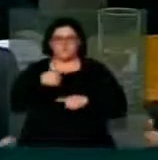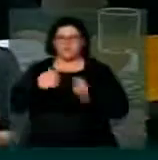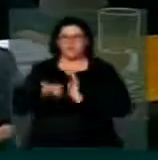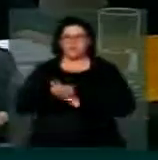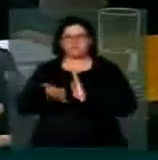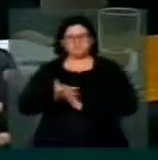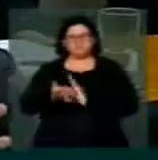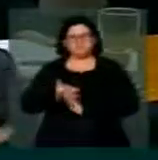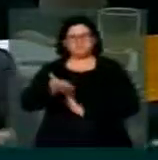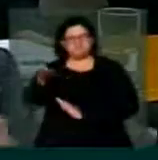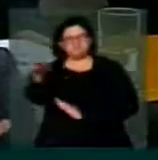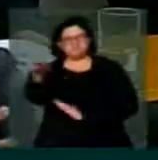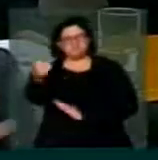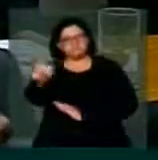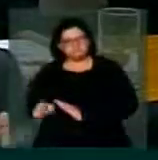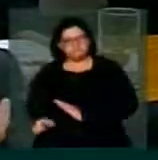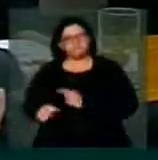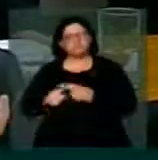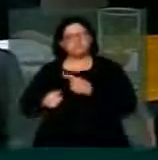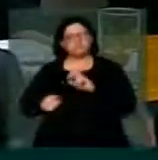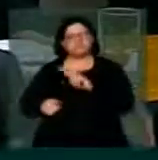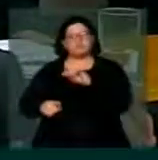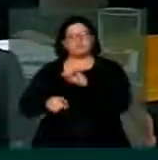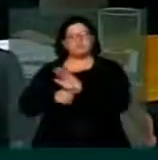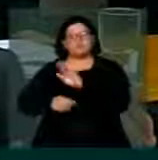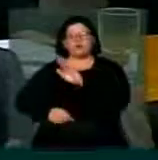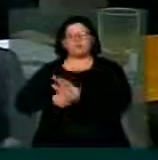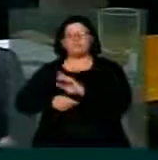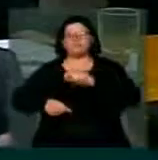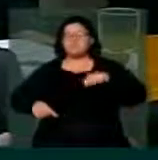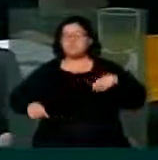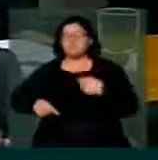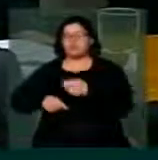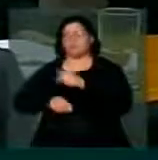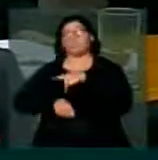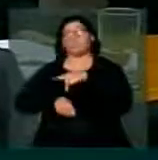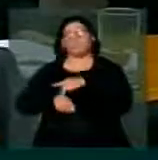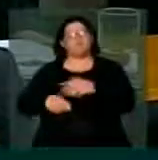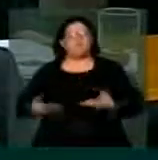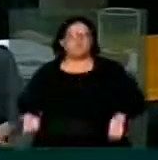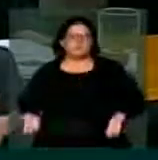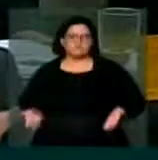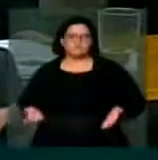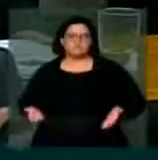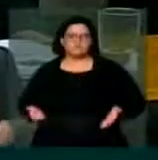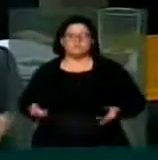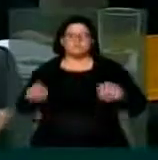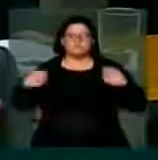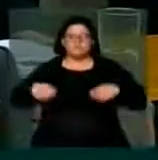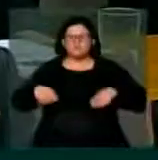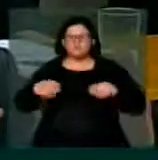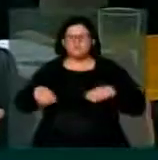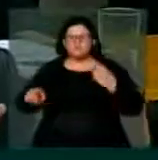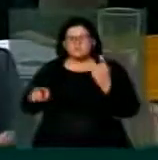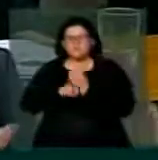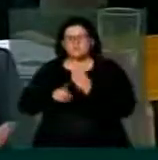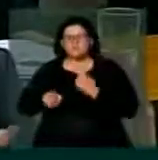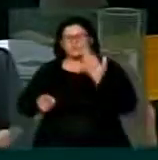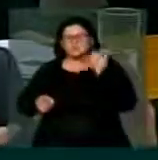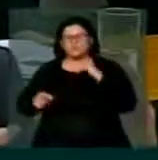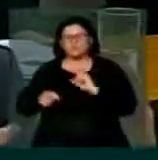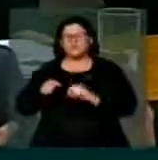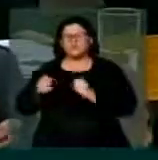declaração dela, porque ela está prestando um serviço para o Brasil. Nós temos que investigar essa quadrilha que se apossou